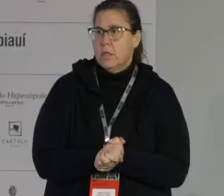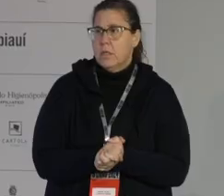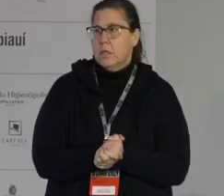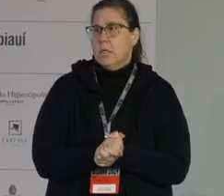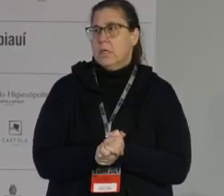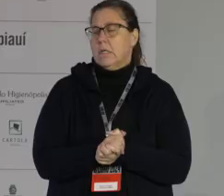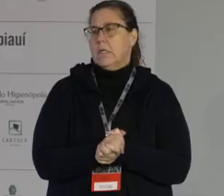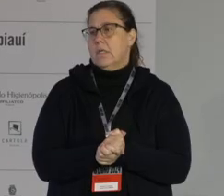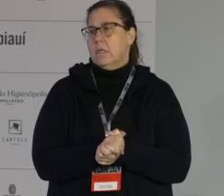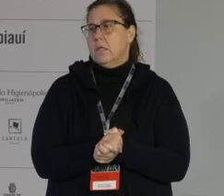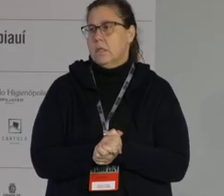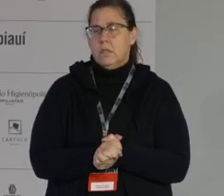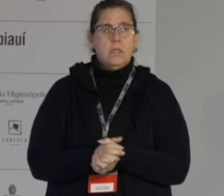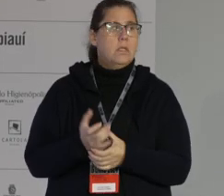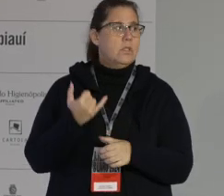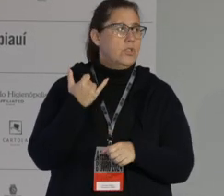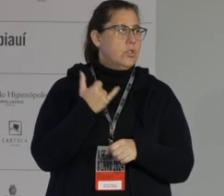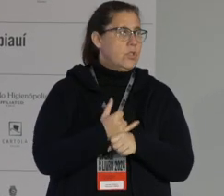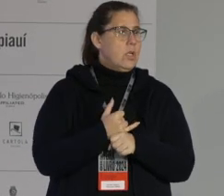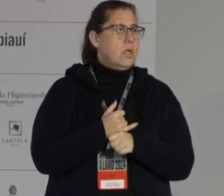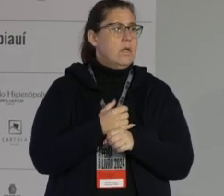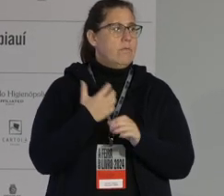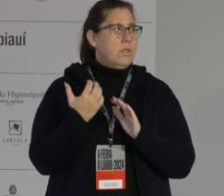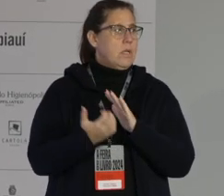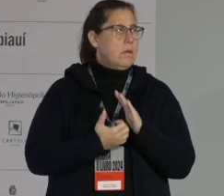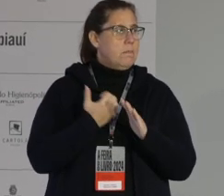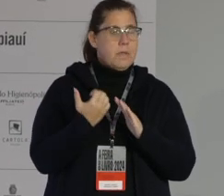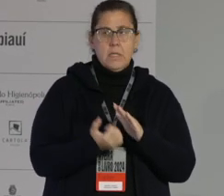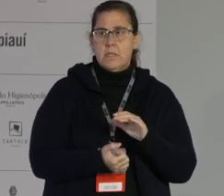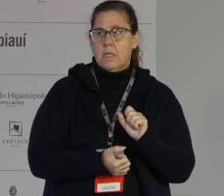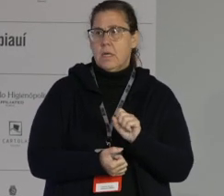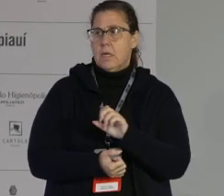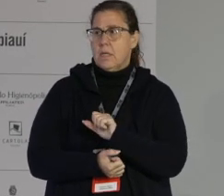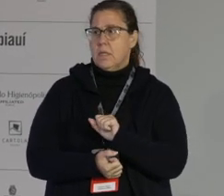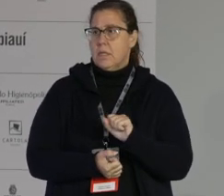Ele vira o chefe da empresa do açaí...